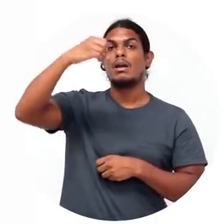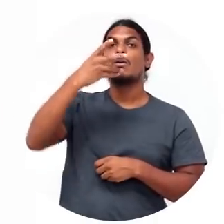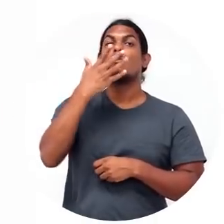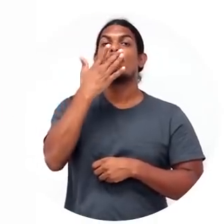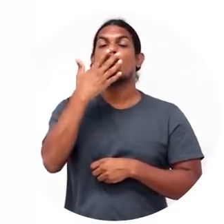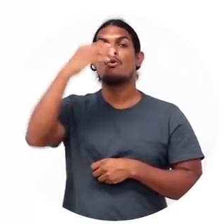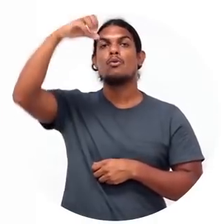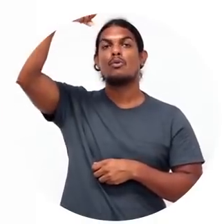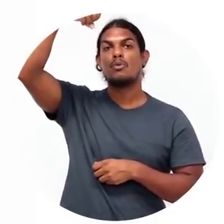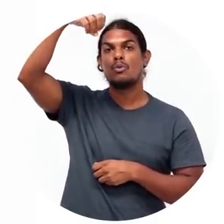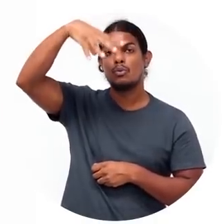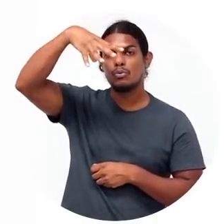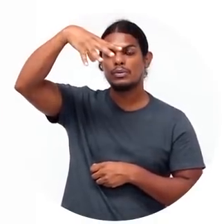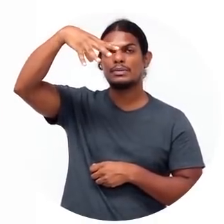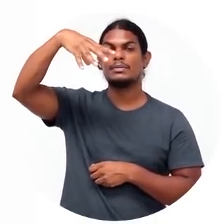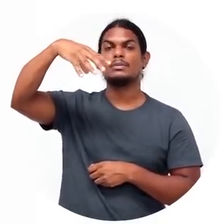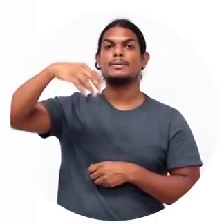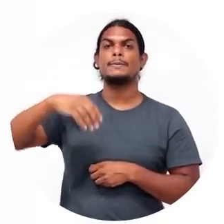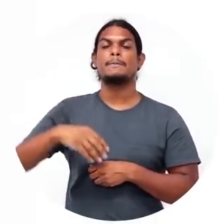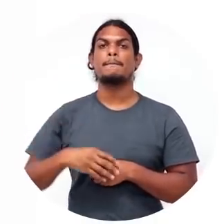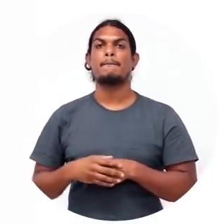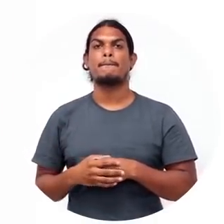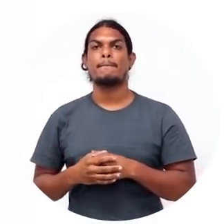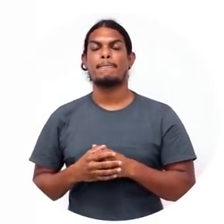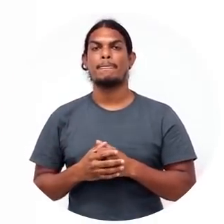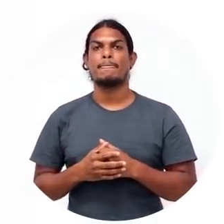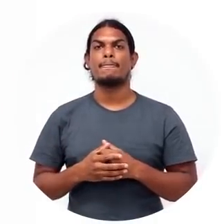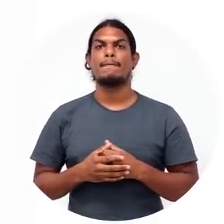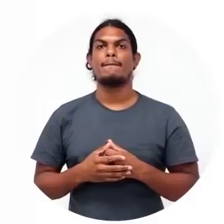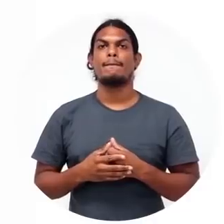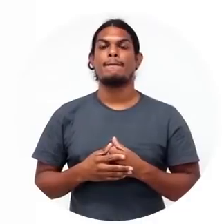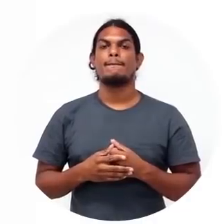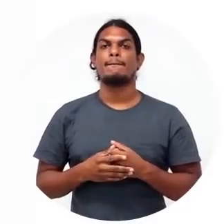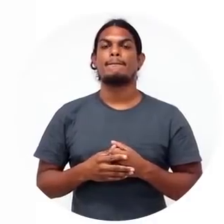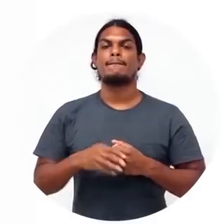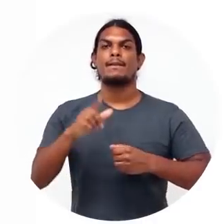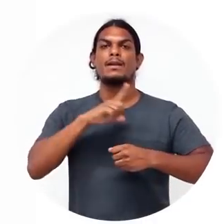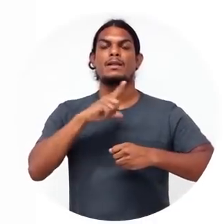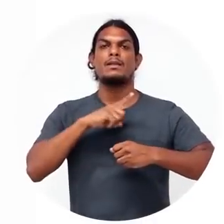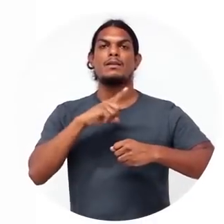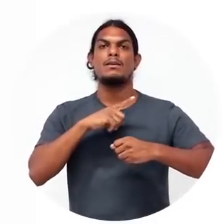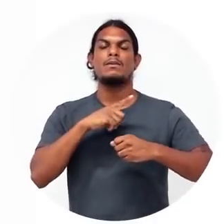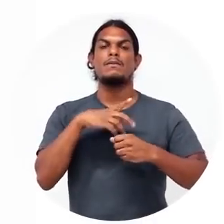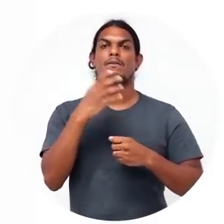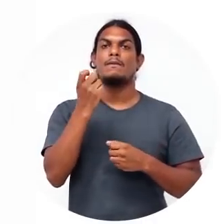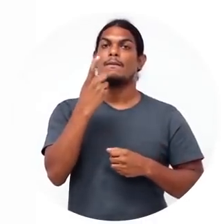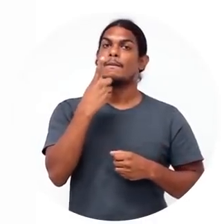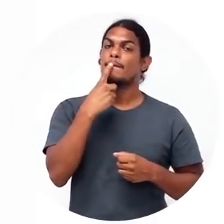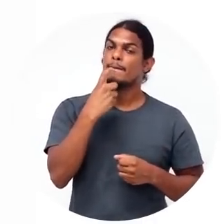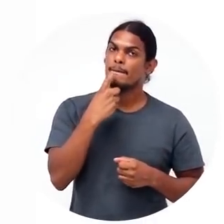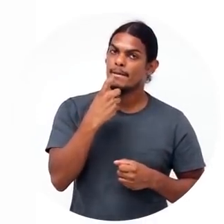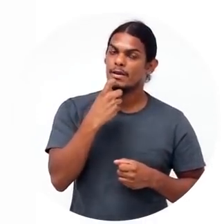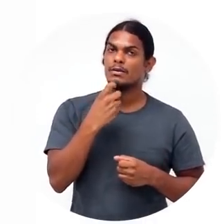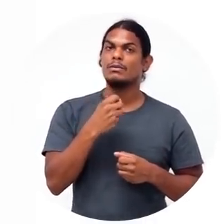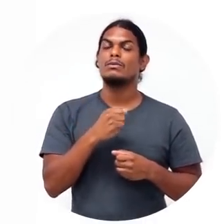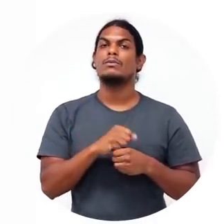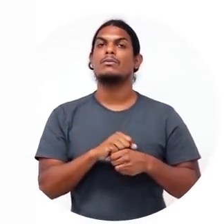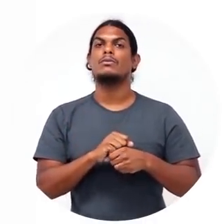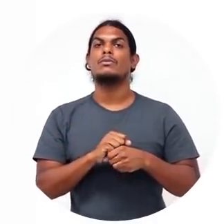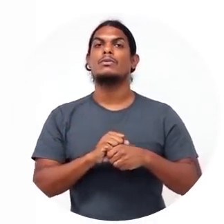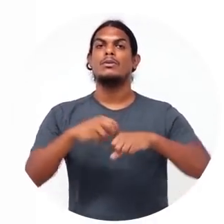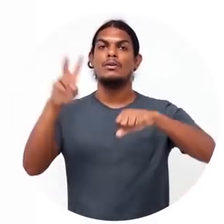cor-luz primária, ou seja, eu estou trabalhando com luz, com cor através de luz. Eu tenho como cores primárias o